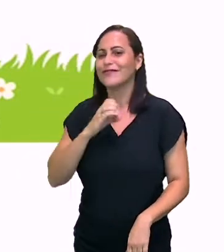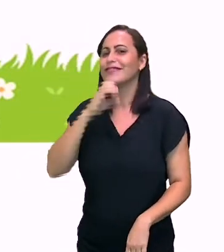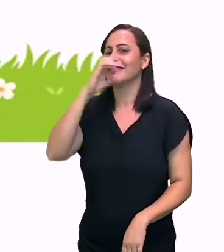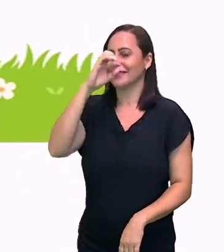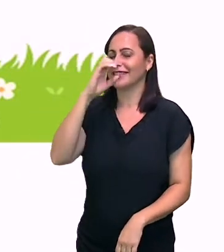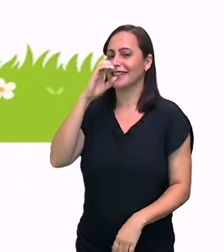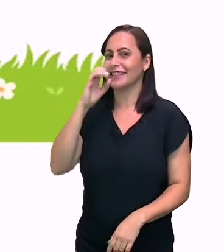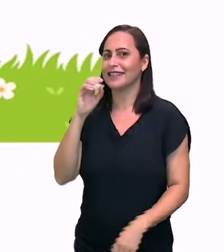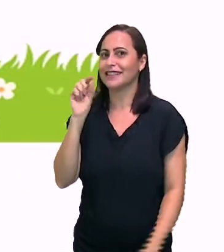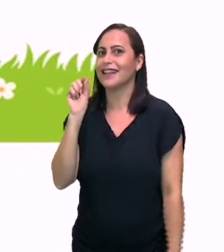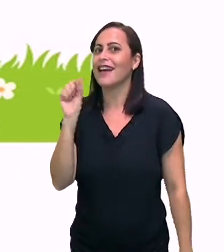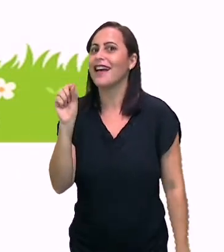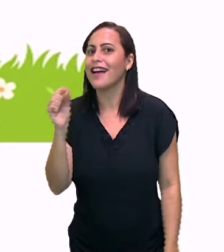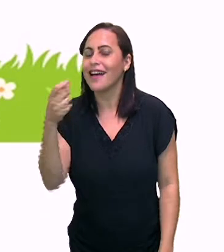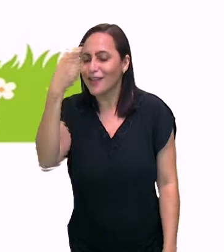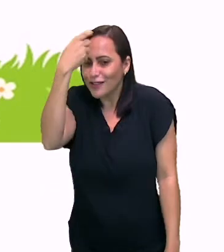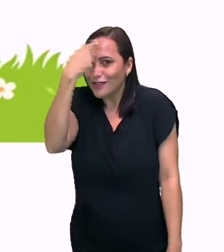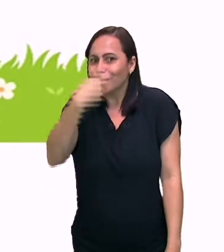Quem sou eu?